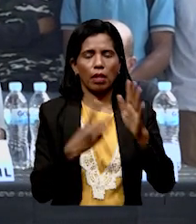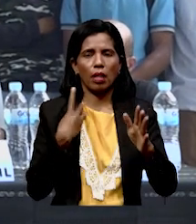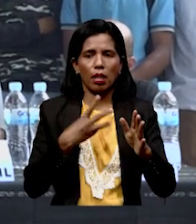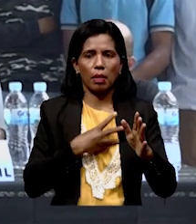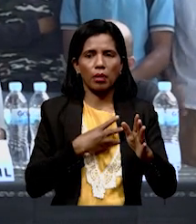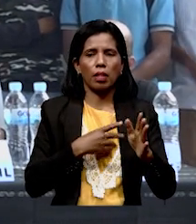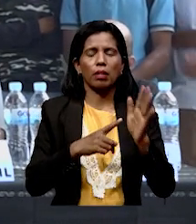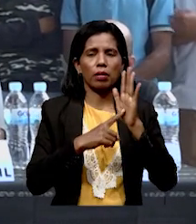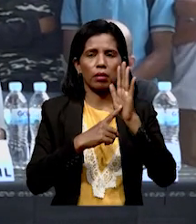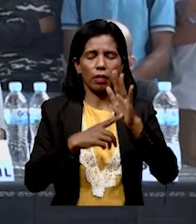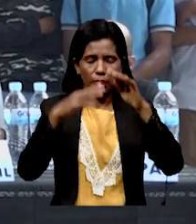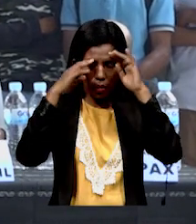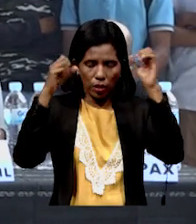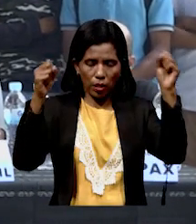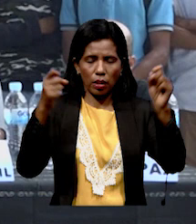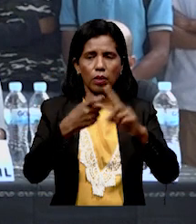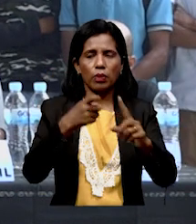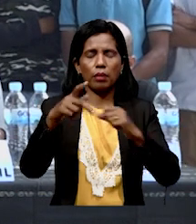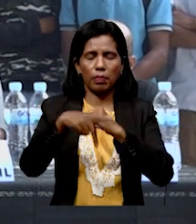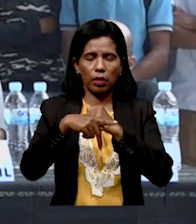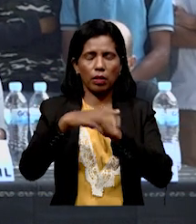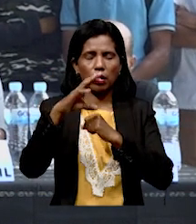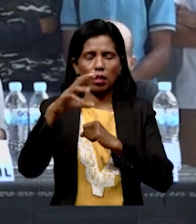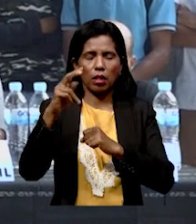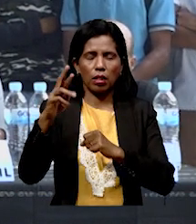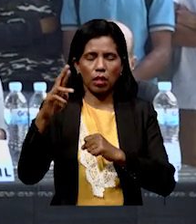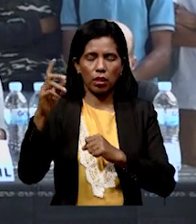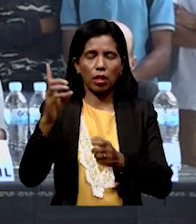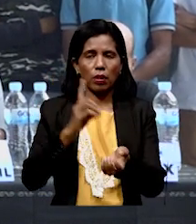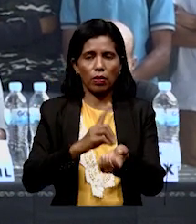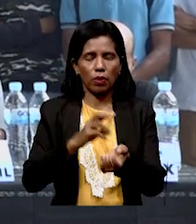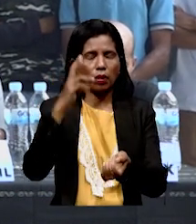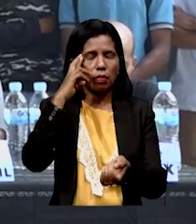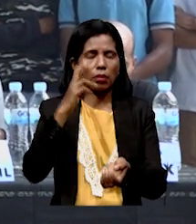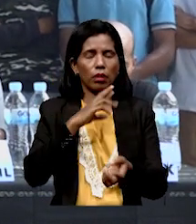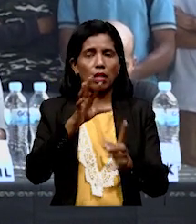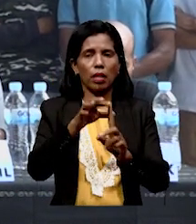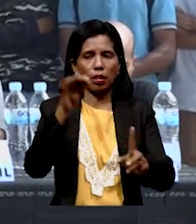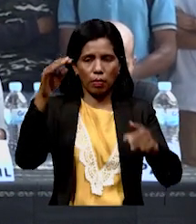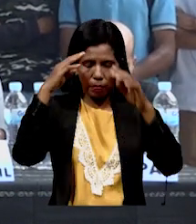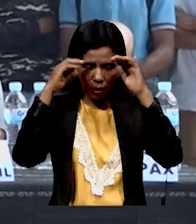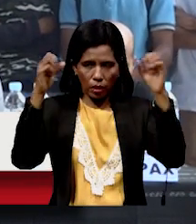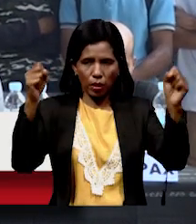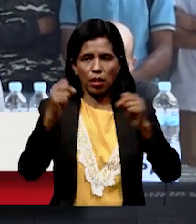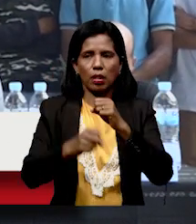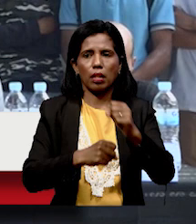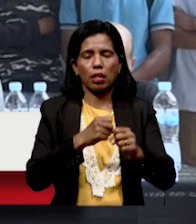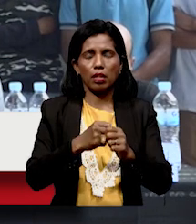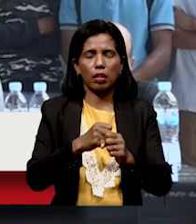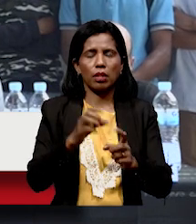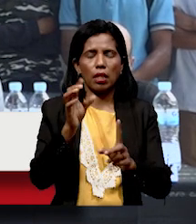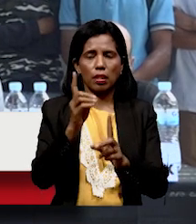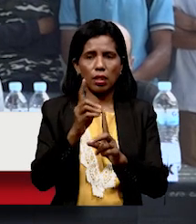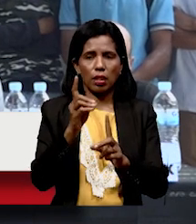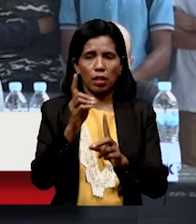presidente republika husi partido CNT, Dr. José Ramos Horta, e a eleição do Presidente da República, na mesma que se realiza